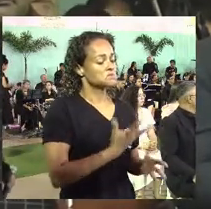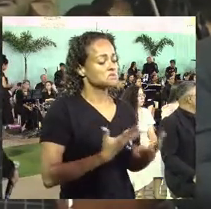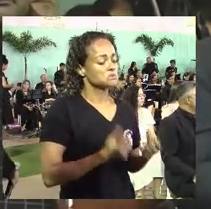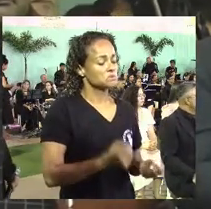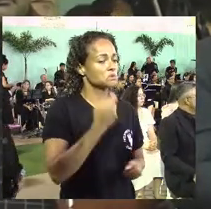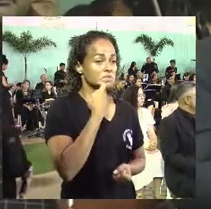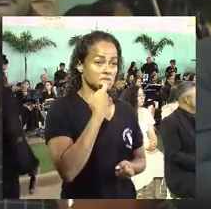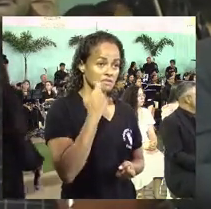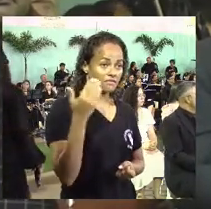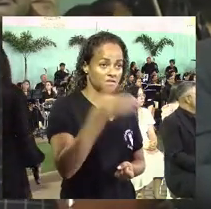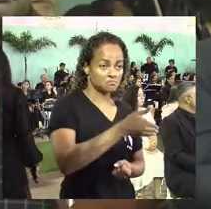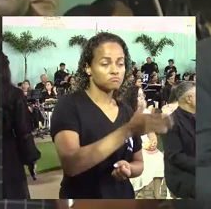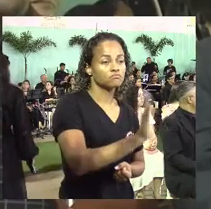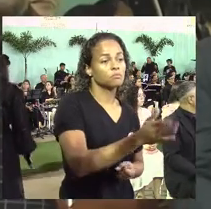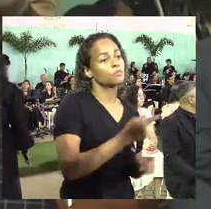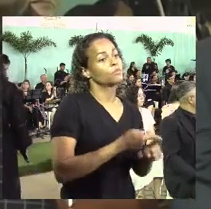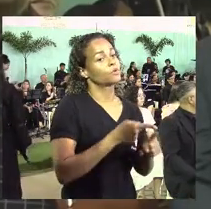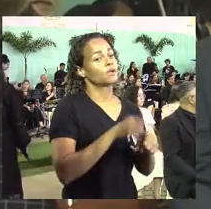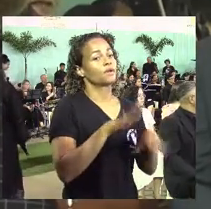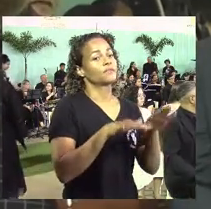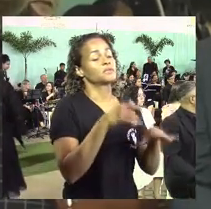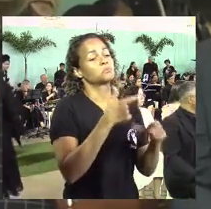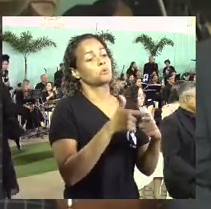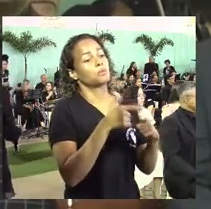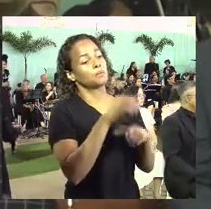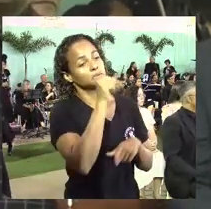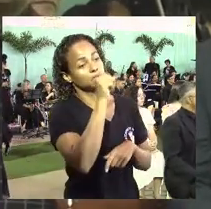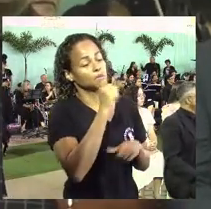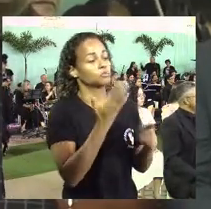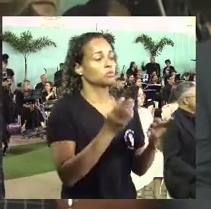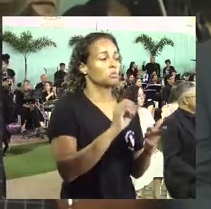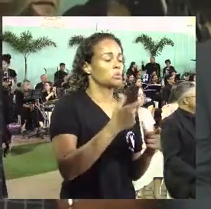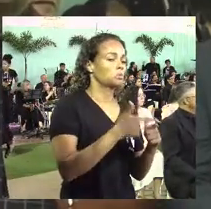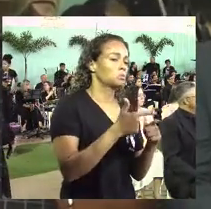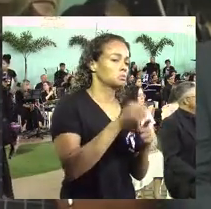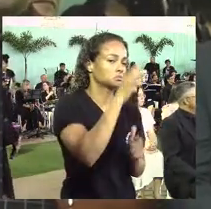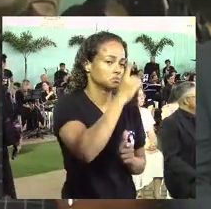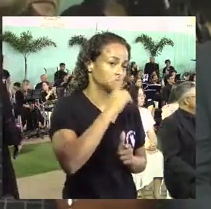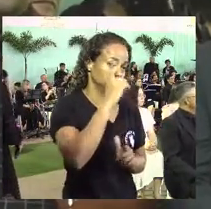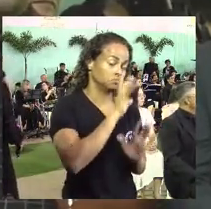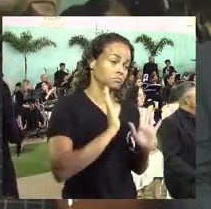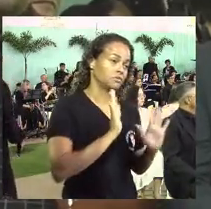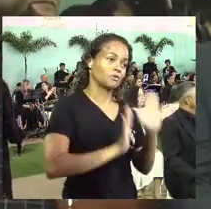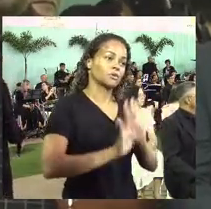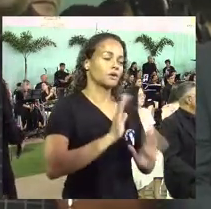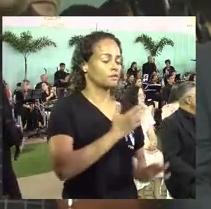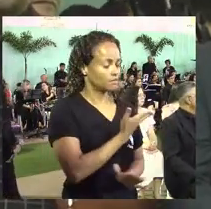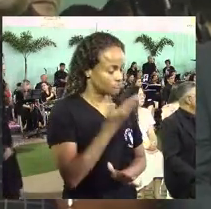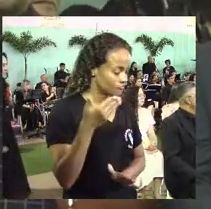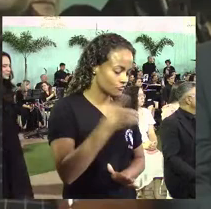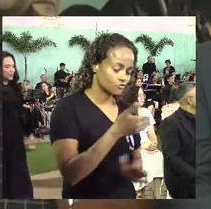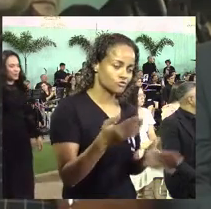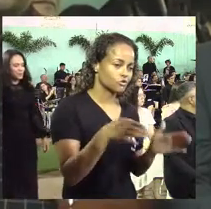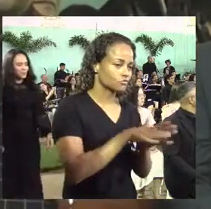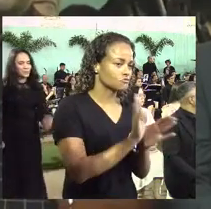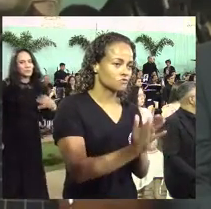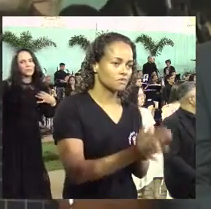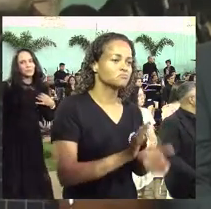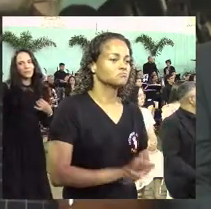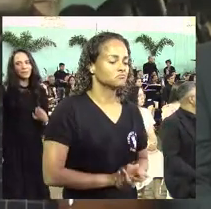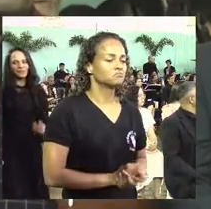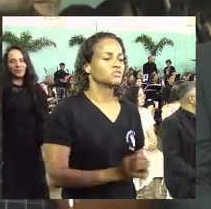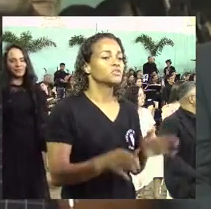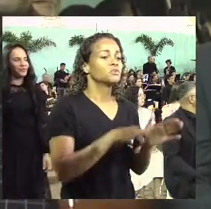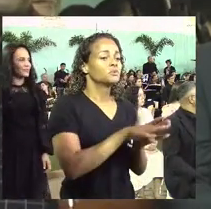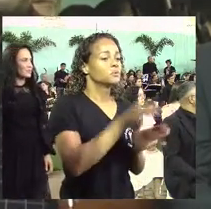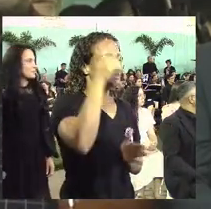com medo de ter algum problema no sábado e daí dá problema para o domingo cedo e como ele tá para servindo se incomodou de vir ontem